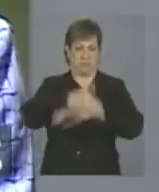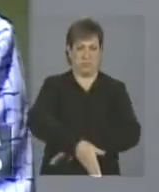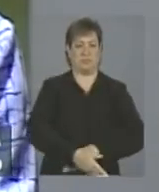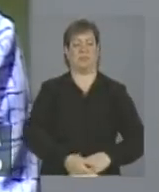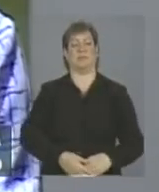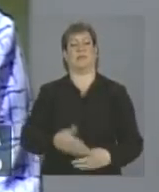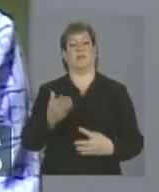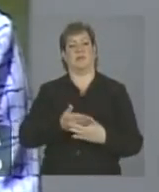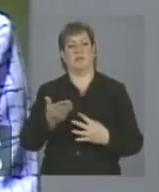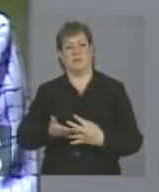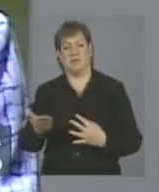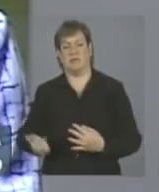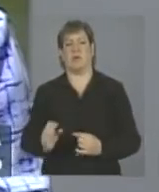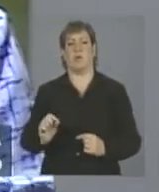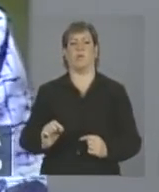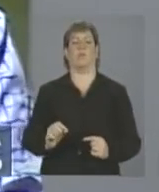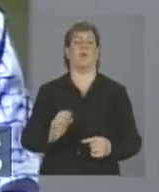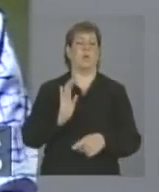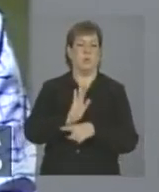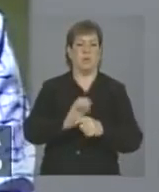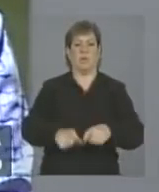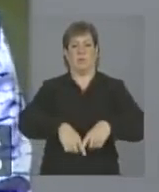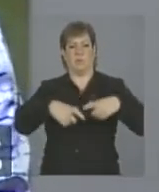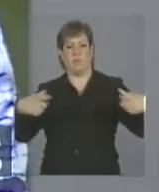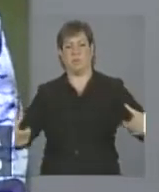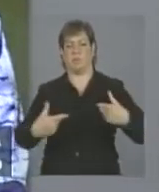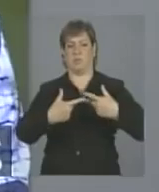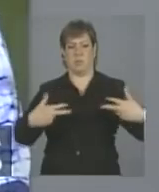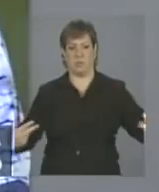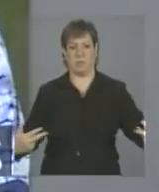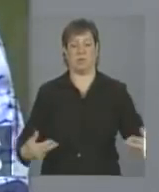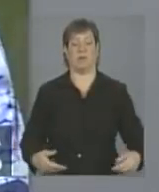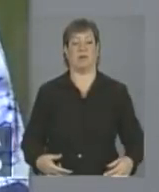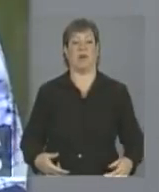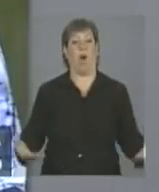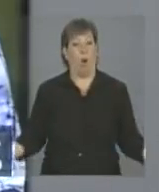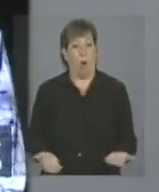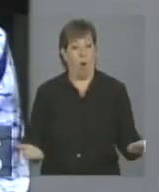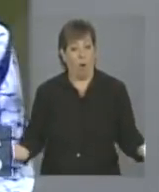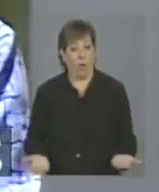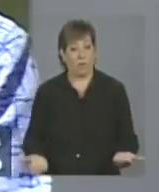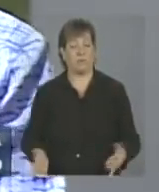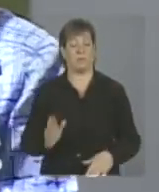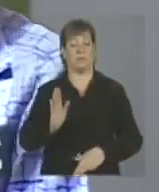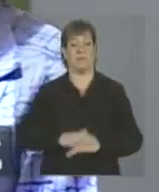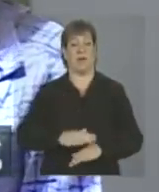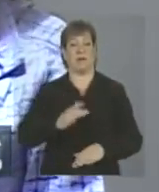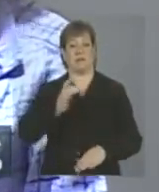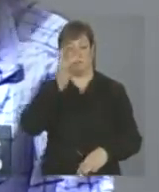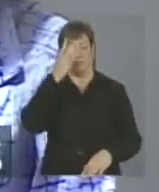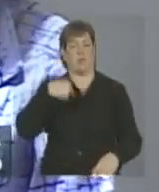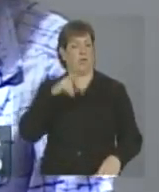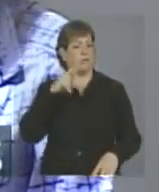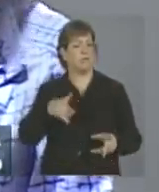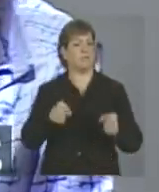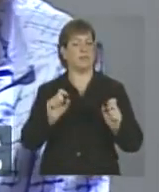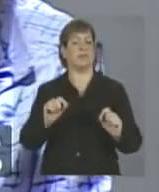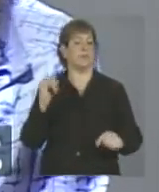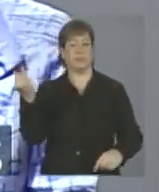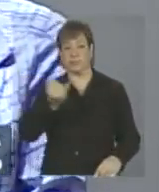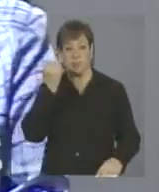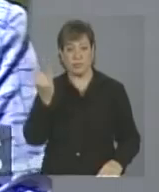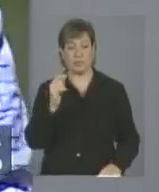ampliamos as universidades públicas. E mais, hoje percebemos cada vez mais que o grande motor para mudar